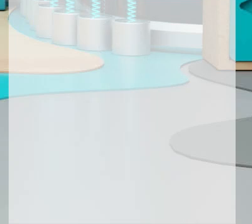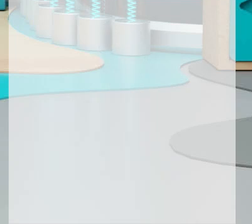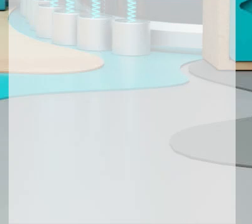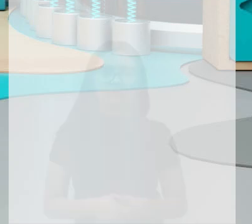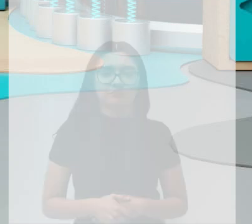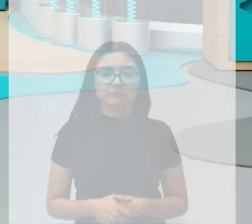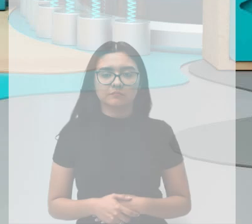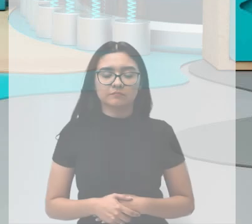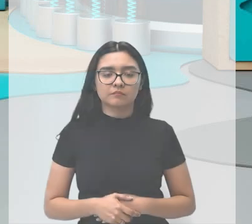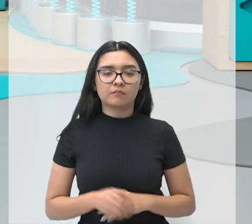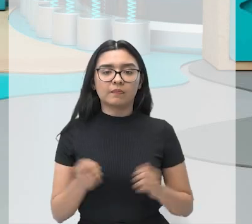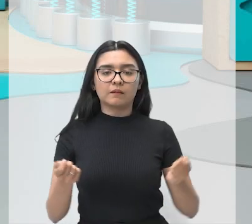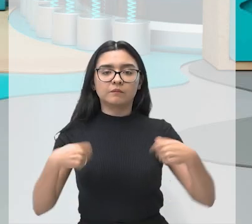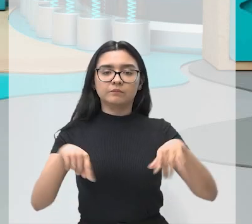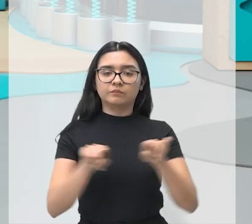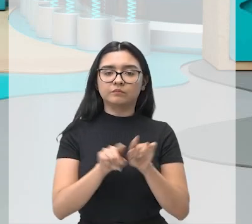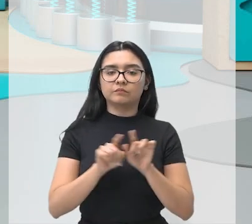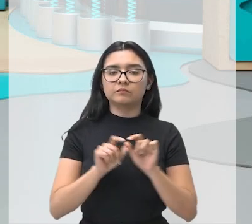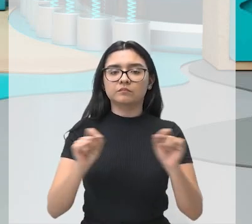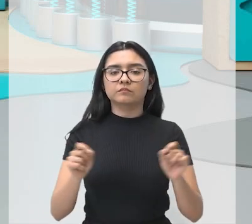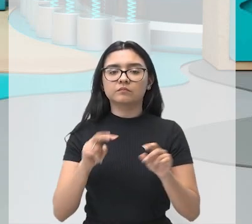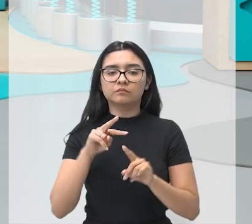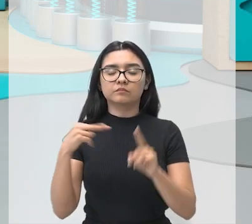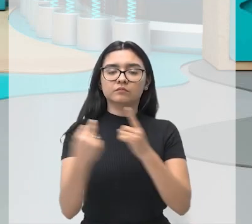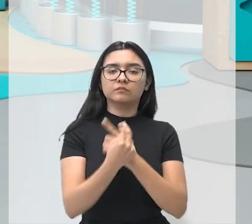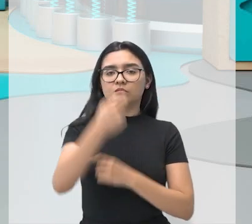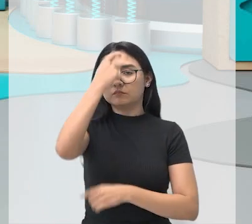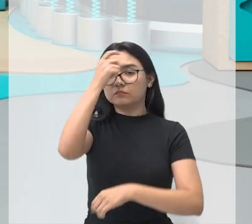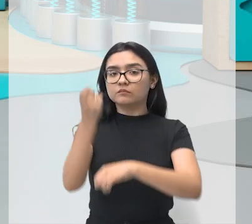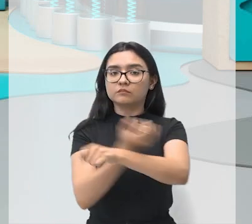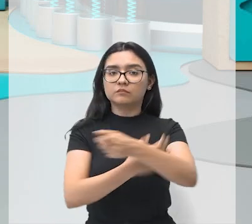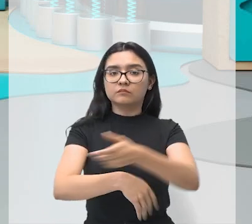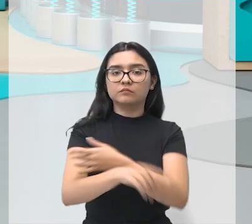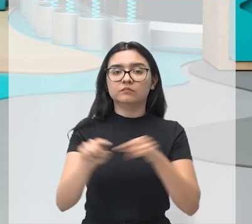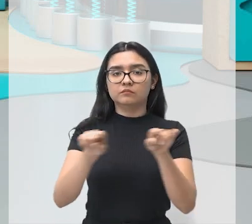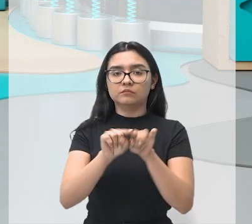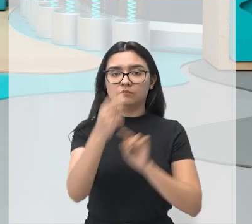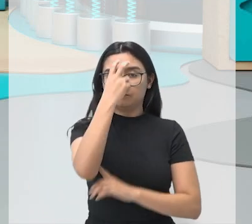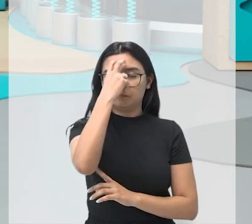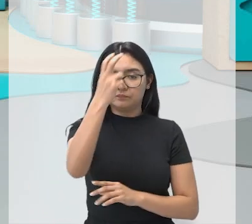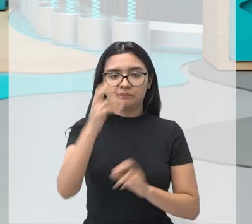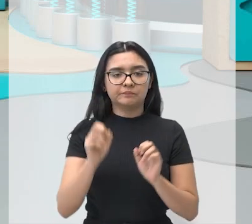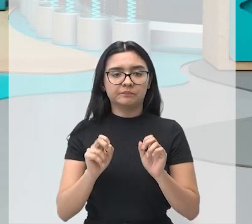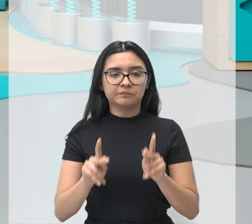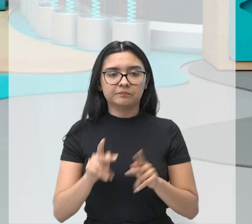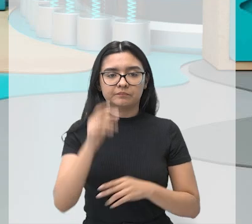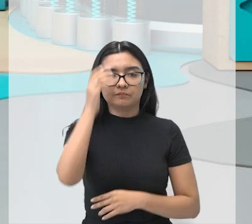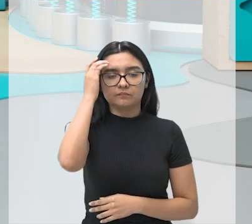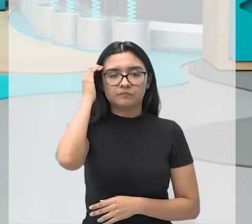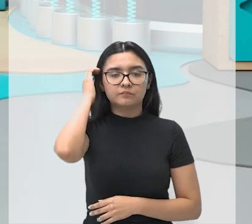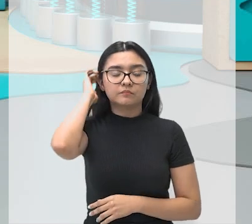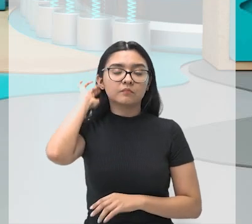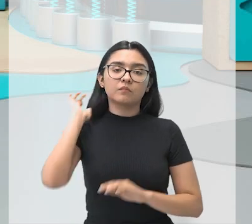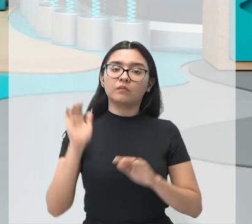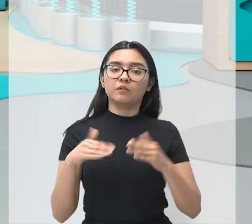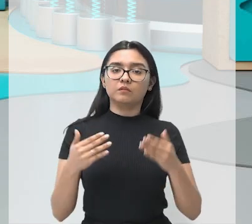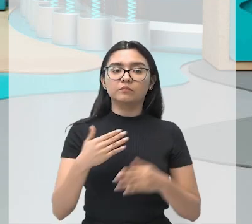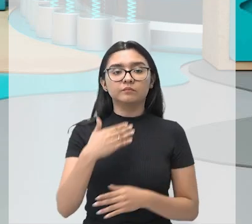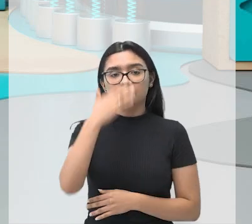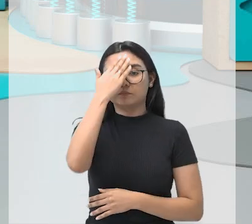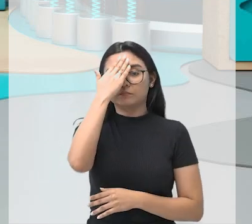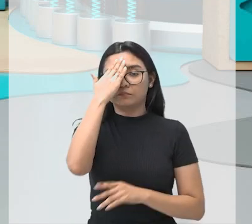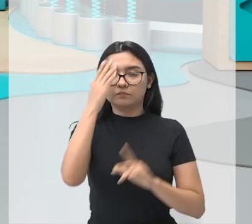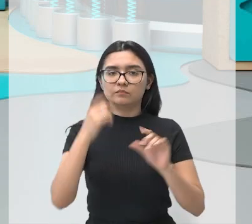físicas, olhando também os aspectos emocionais e, claro, os intelectuais, ok? A saber,